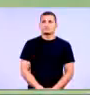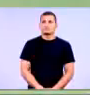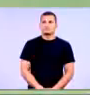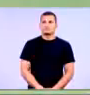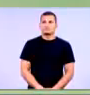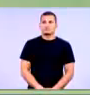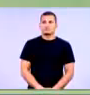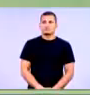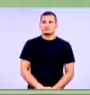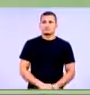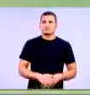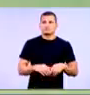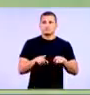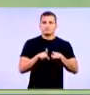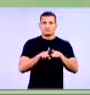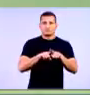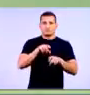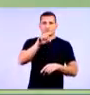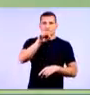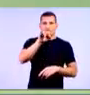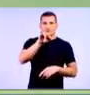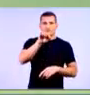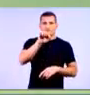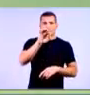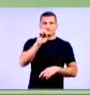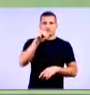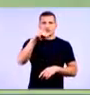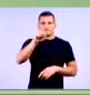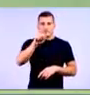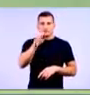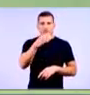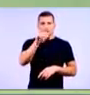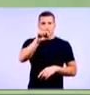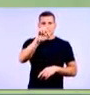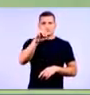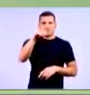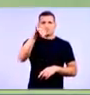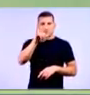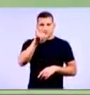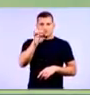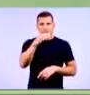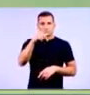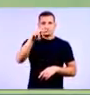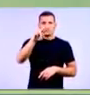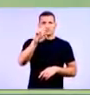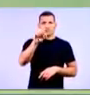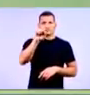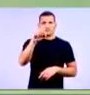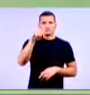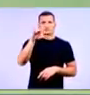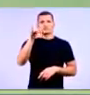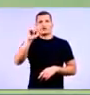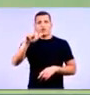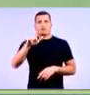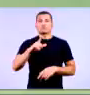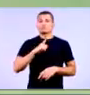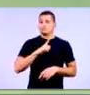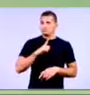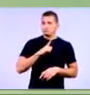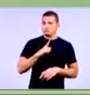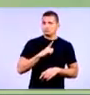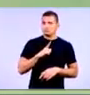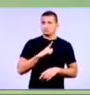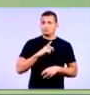Nós temos também o sistema semipresencial. No sistema semipresencial, já há uma mediação diferenciada.